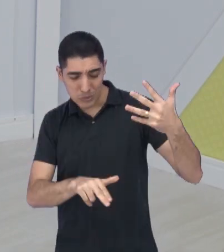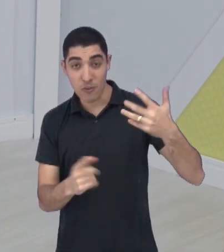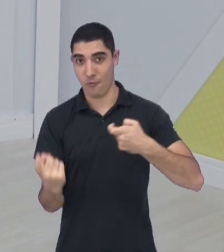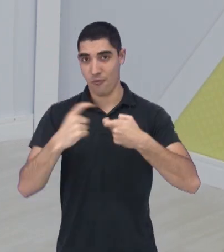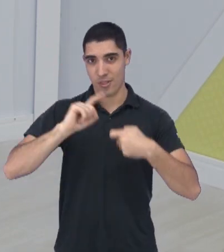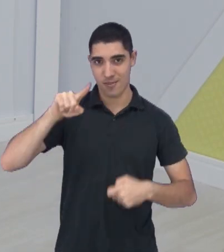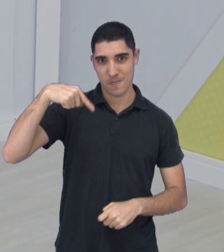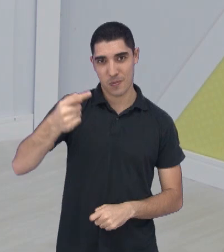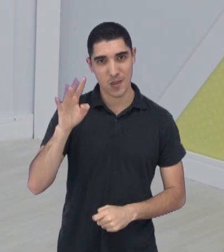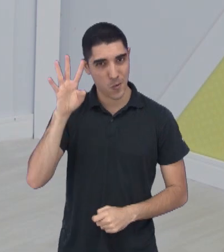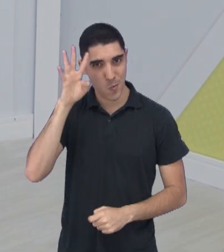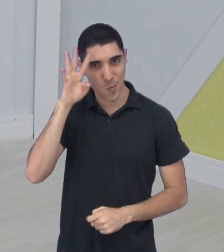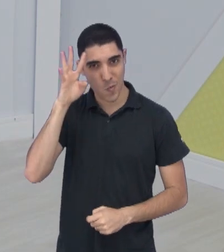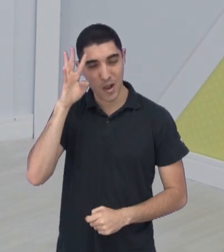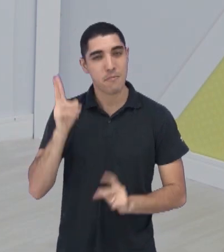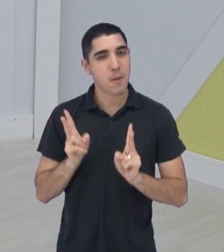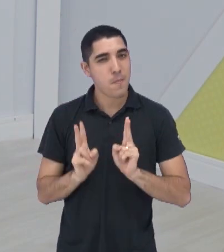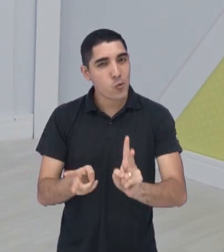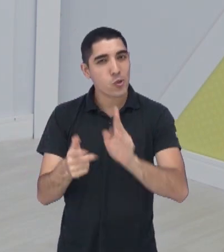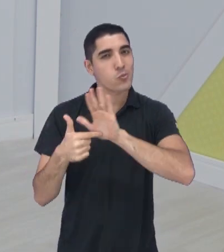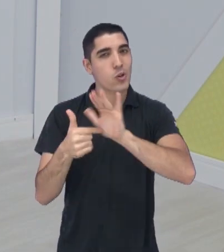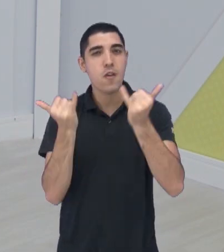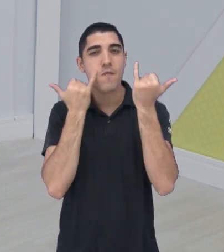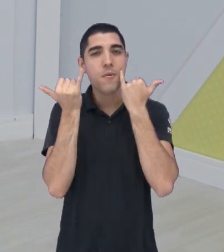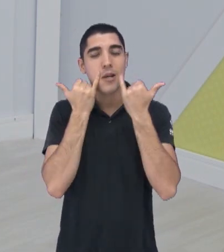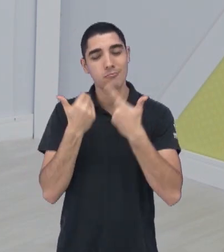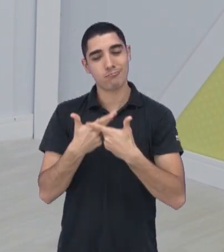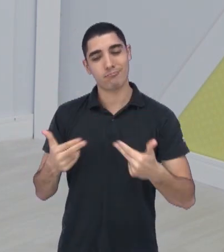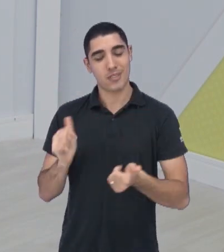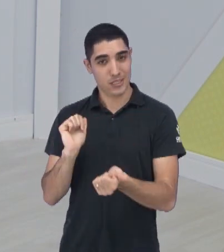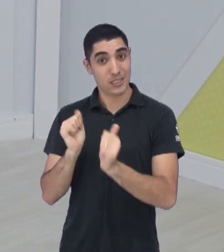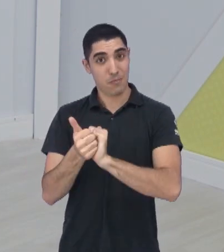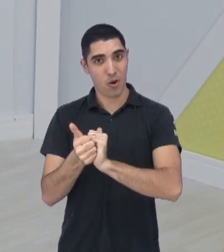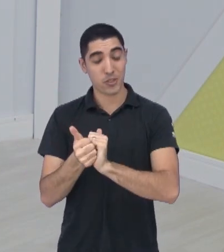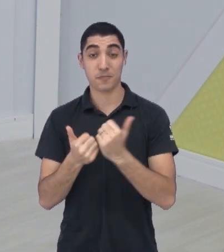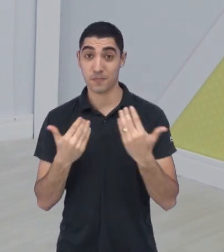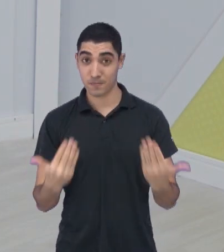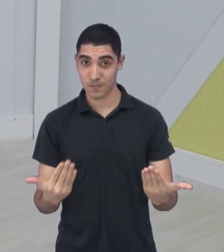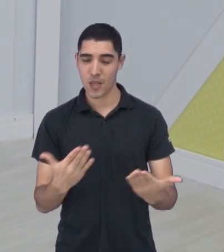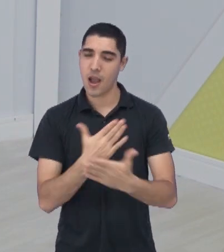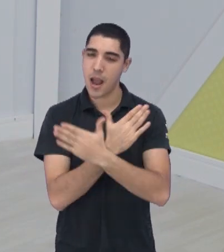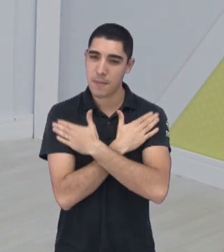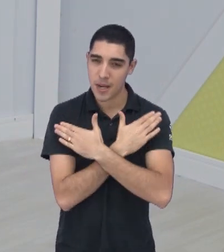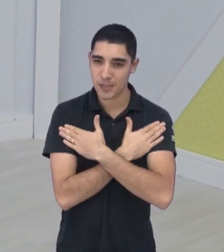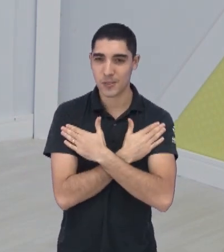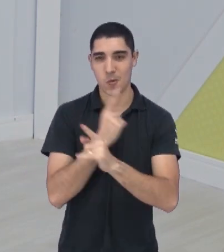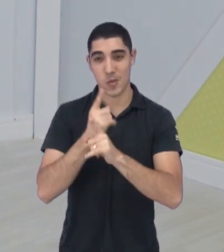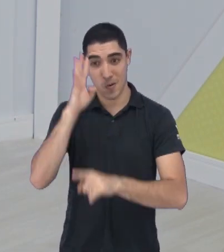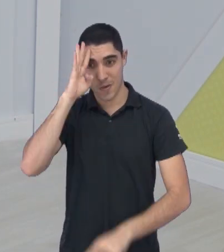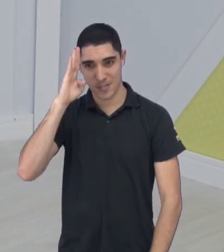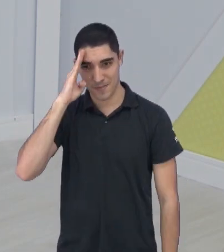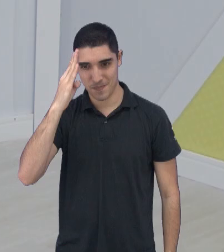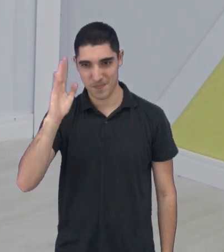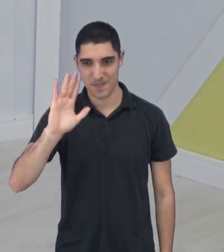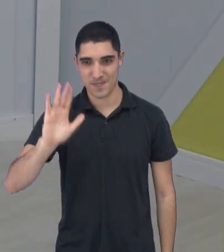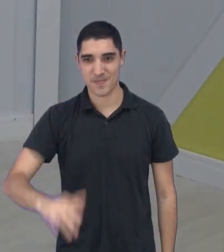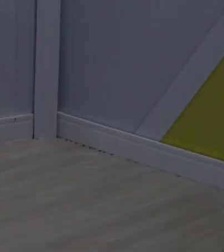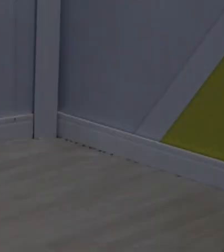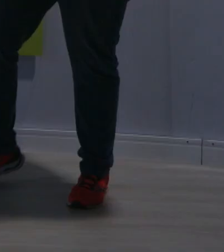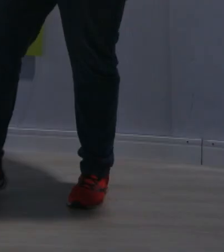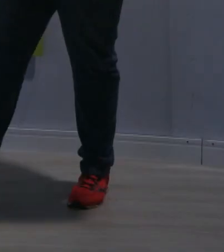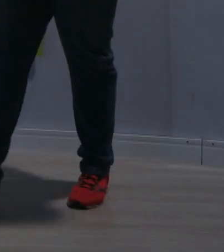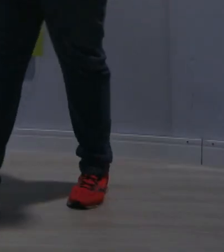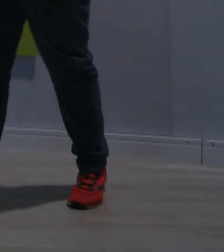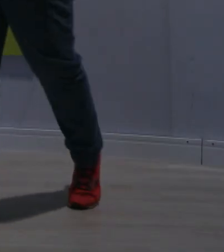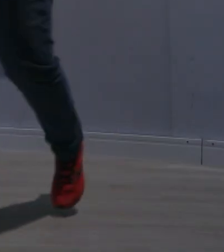de volta na próxima quarta-feira para te deixar atualizado dos esportes da nossa cidade. De minha parte, grande abraço, até quarta, tchau, tchau.